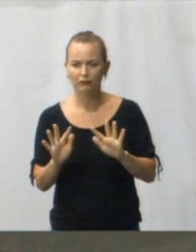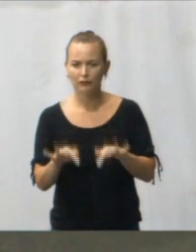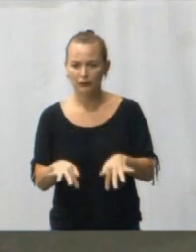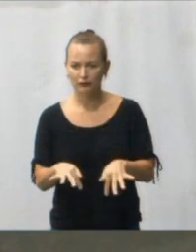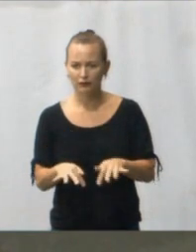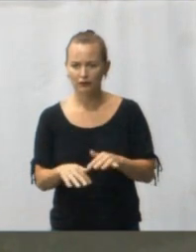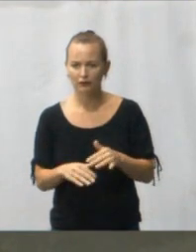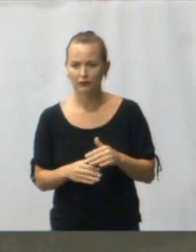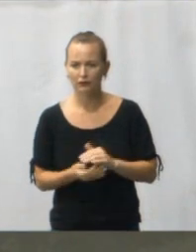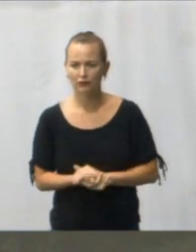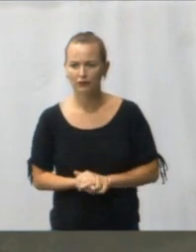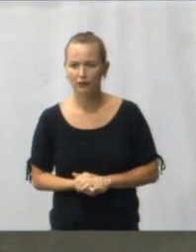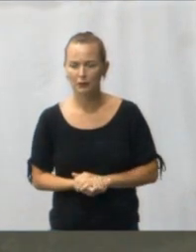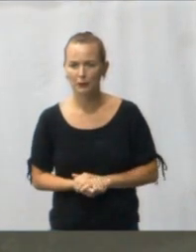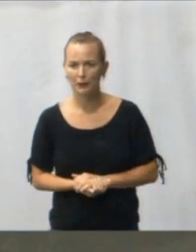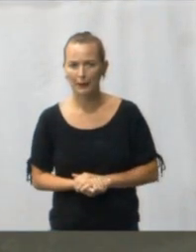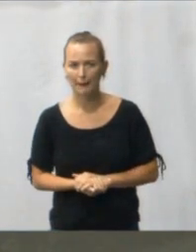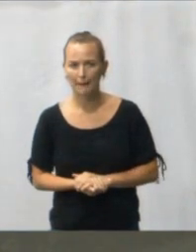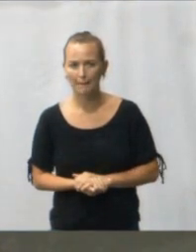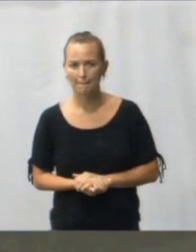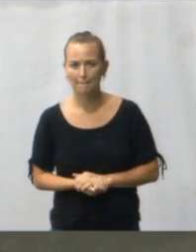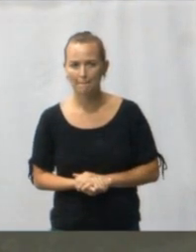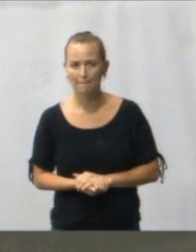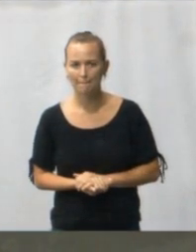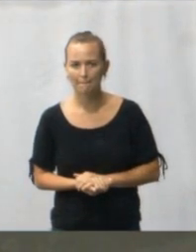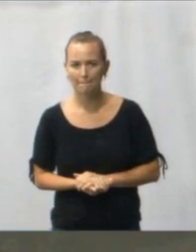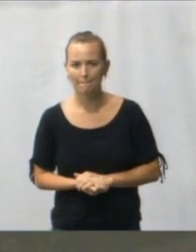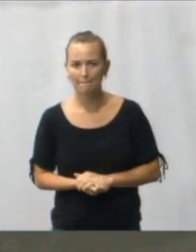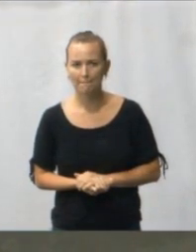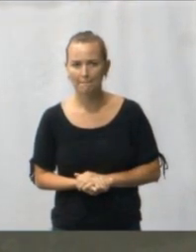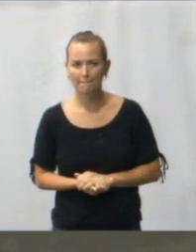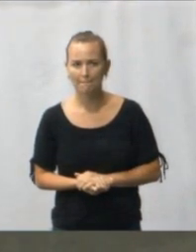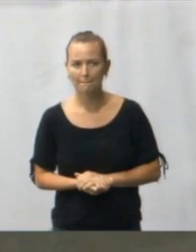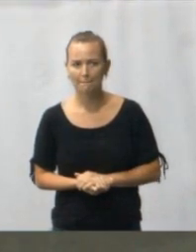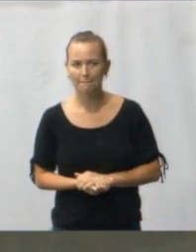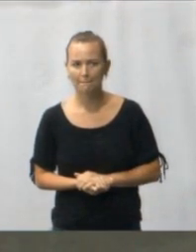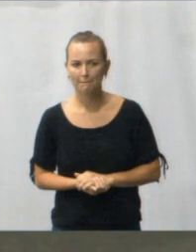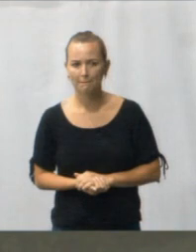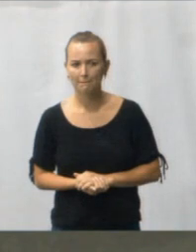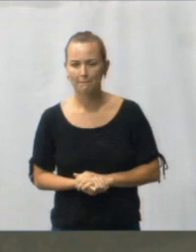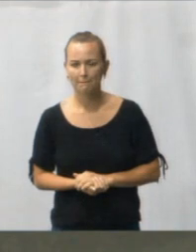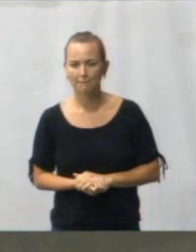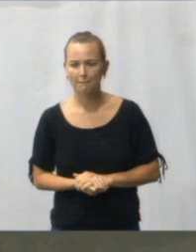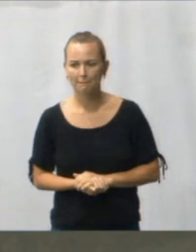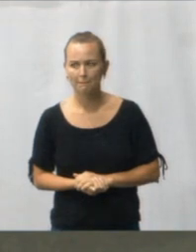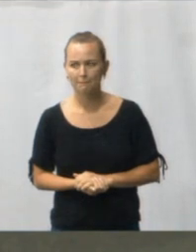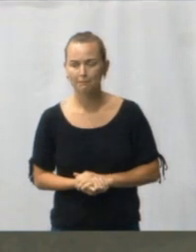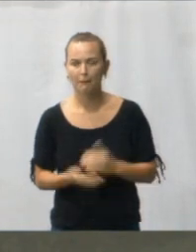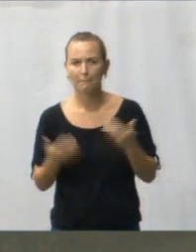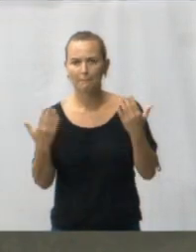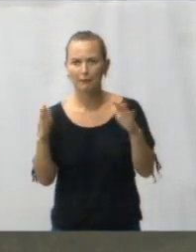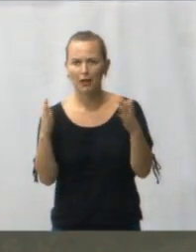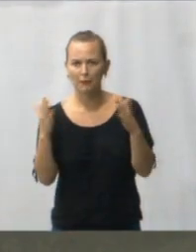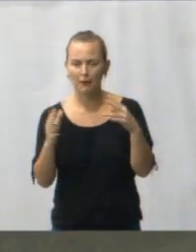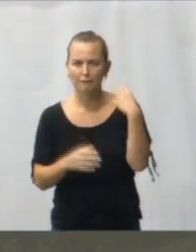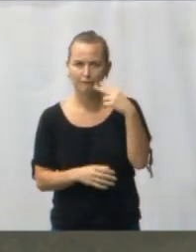Aqui. Maurício, ainda não Presidente, votou, não. Só agora queria parabenizar o Maurício Leite por essa homenagem.